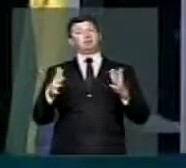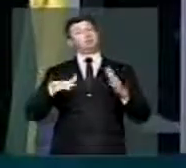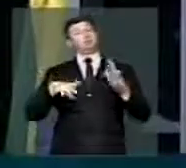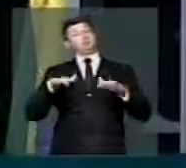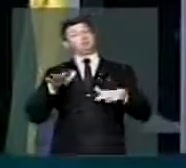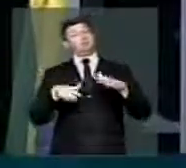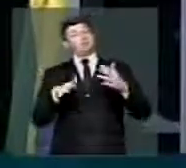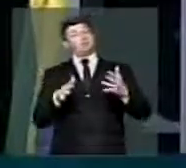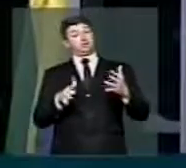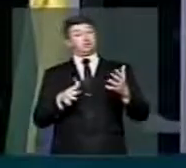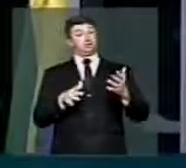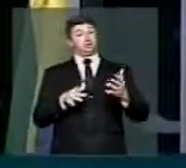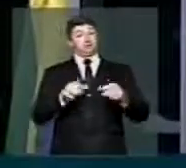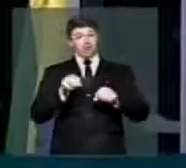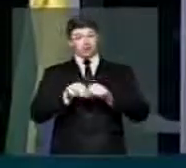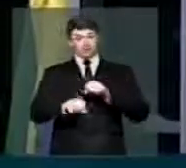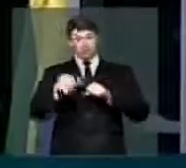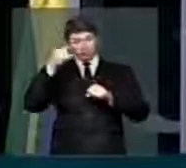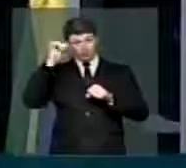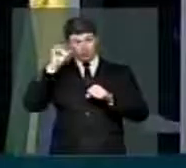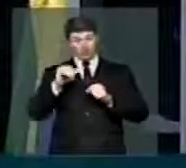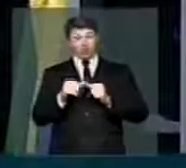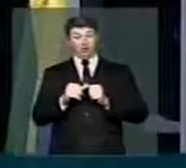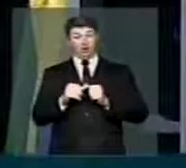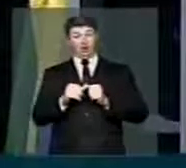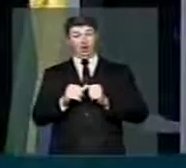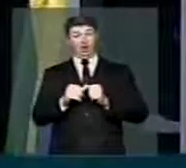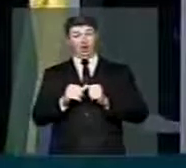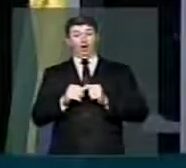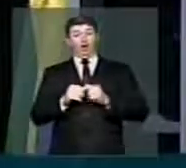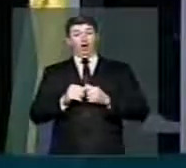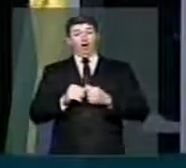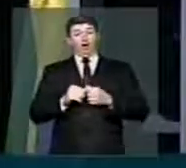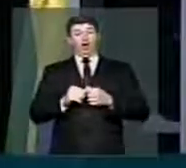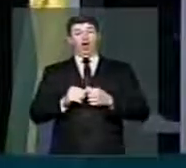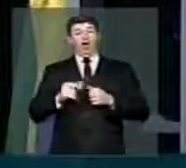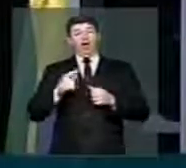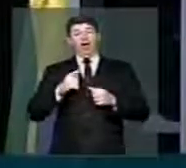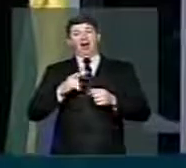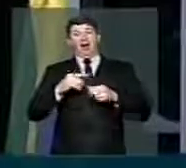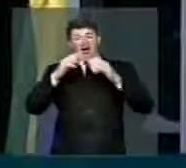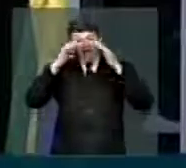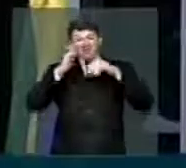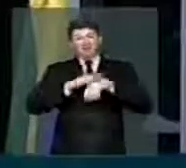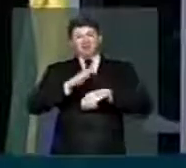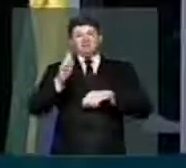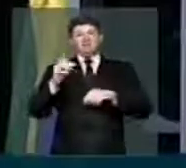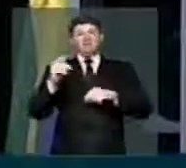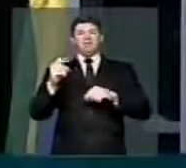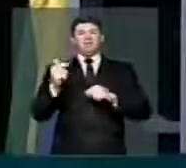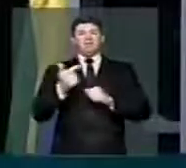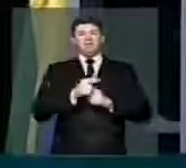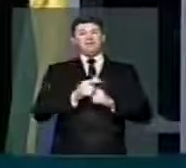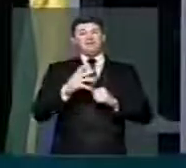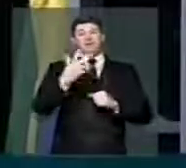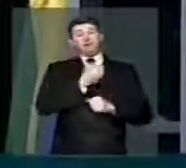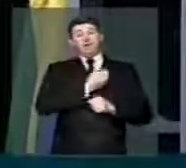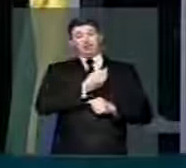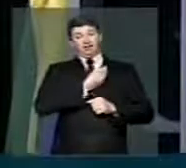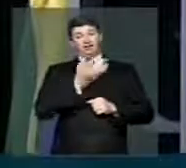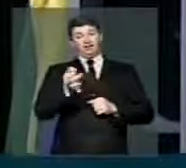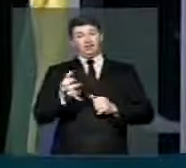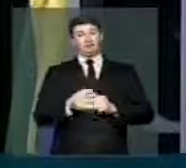né, matar gado tenha mais respeito do que governo, do que salvar